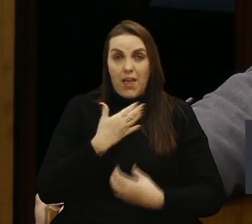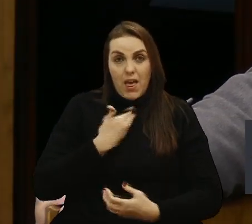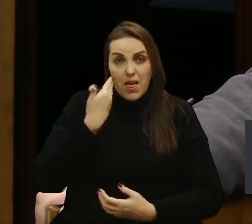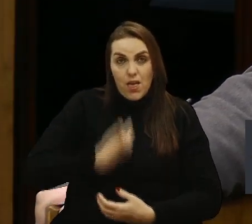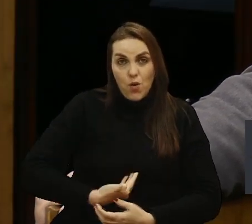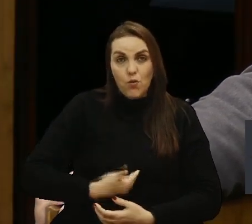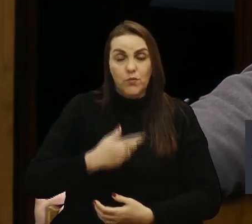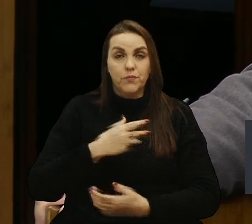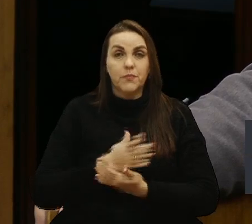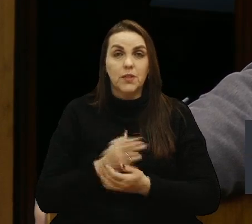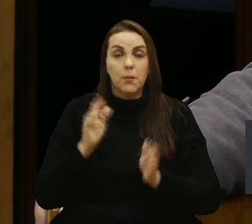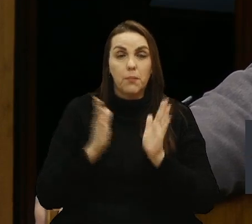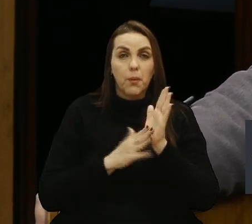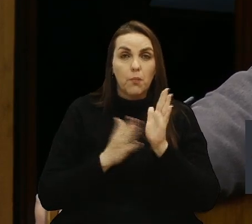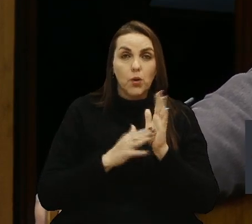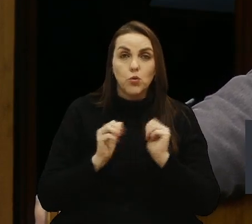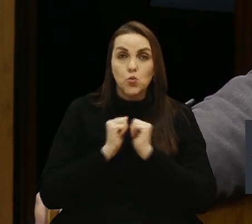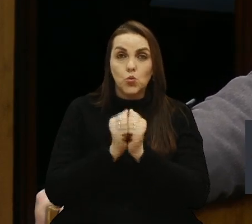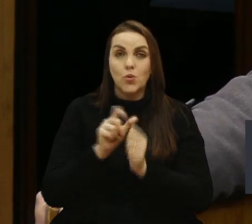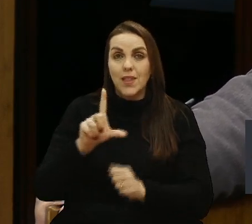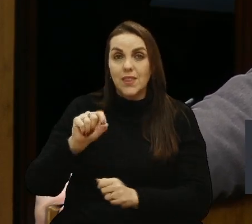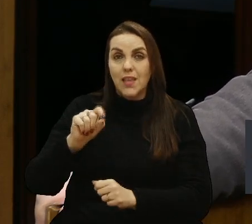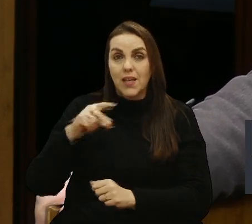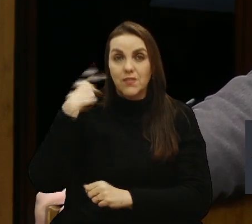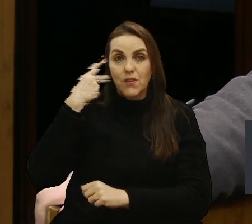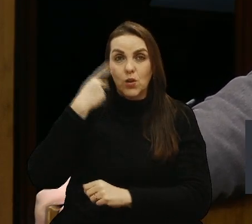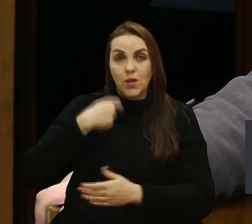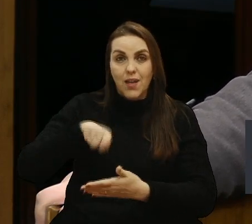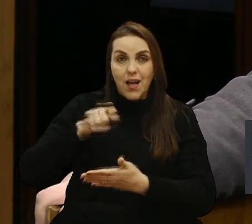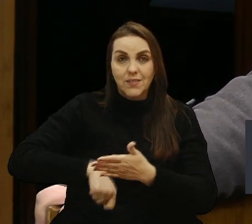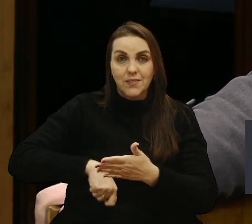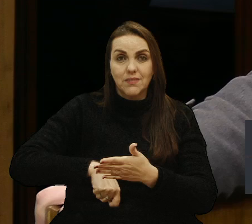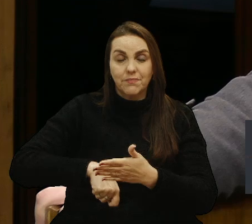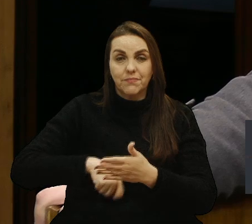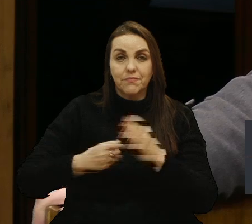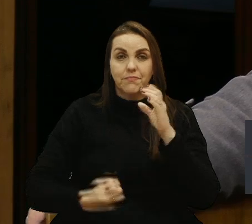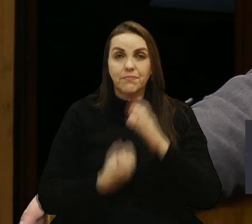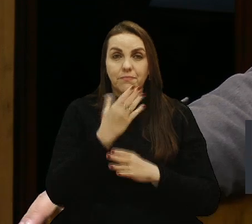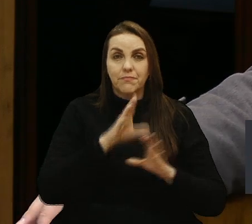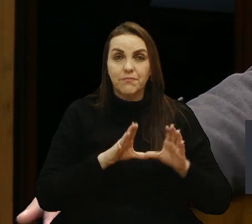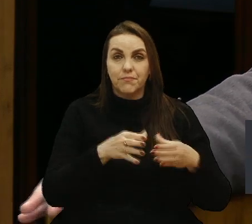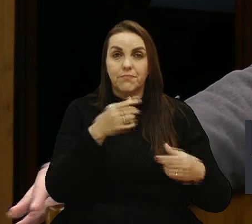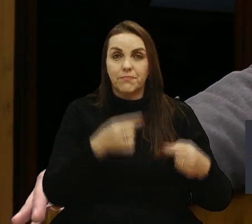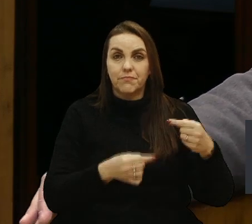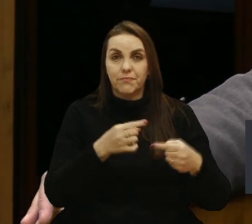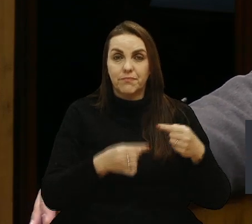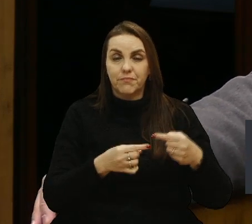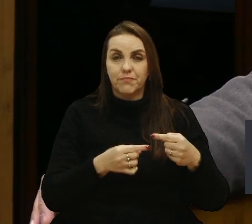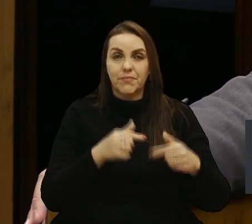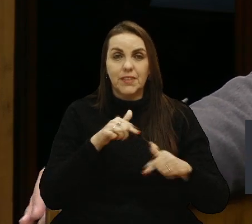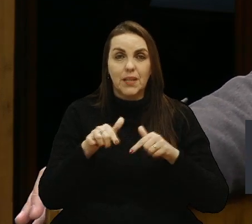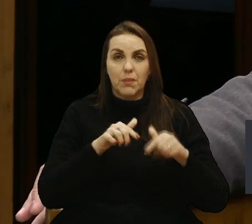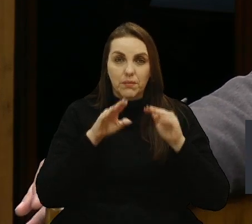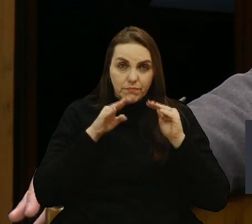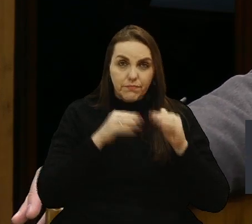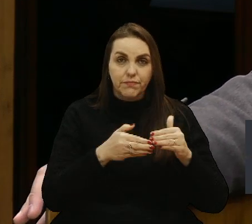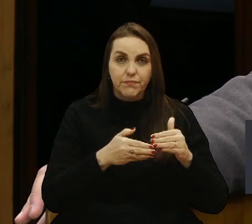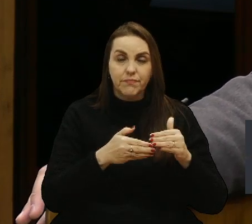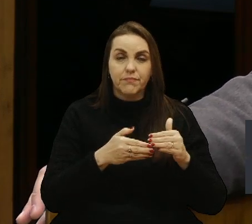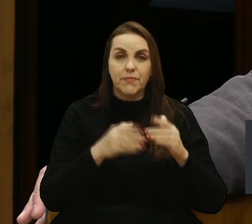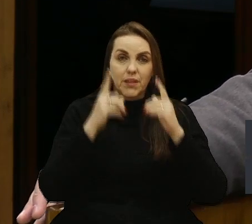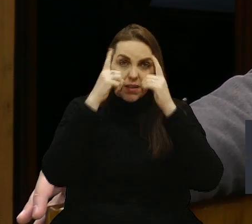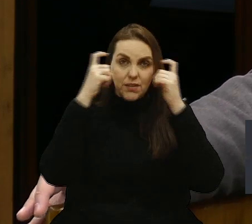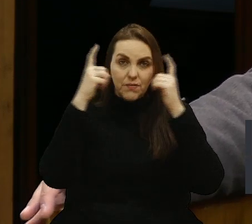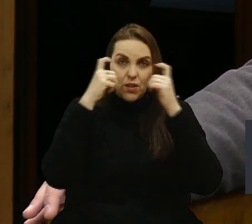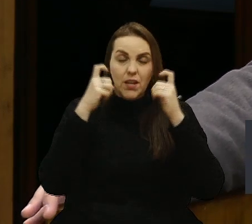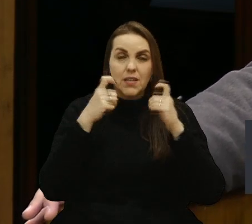propondo, juntamente com mais 10 vereadores que assinam juntos, para que nós criemos esta frente para trabalhar estritamente sobre o assunto da violência